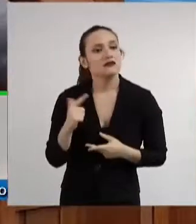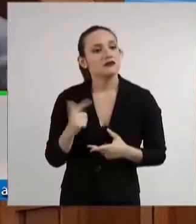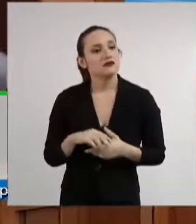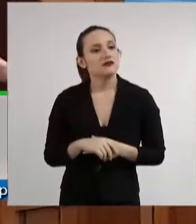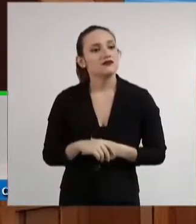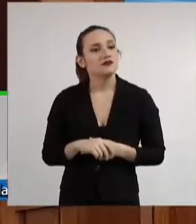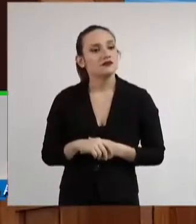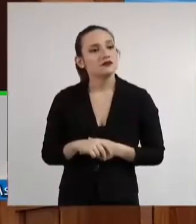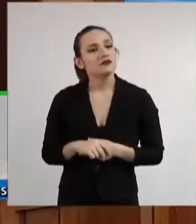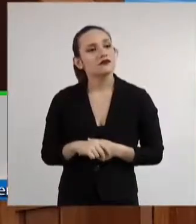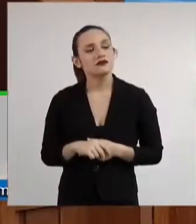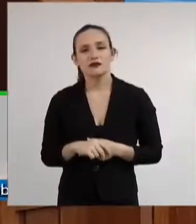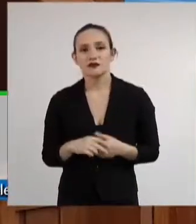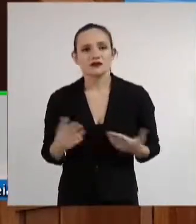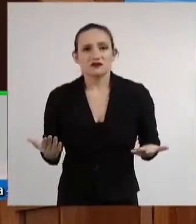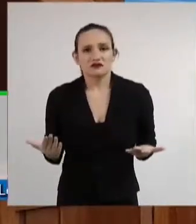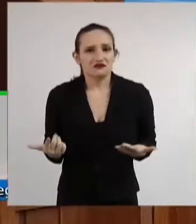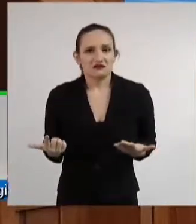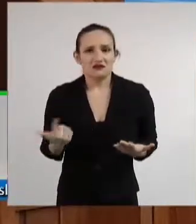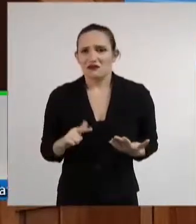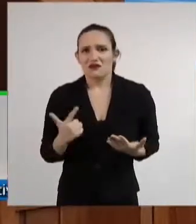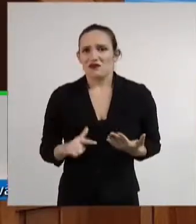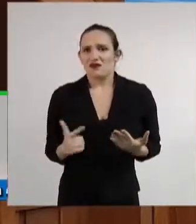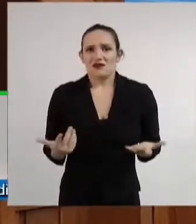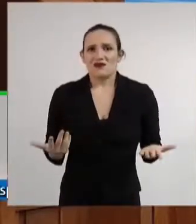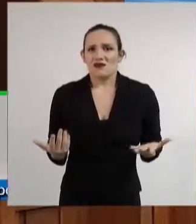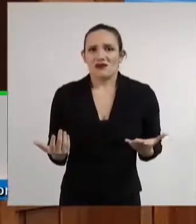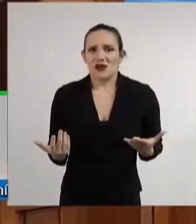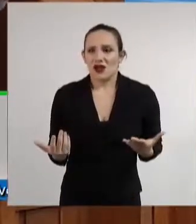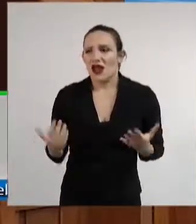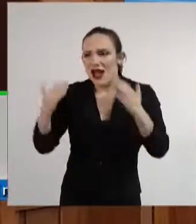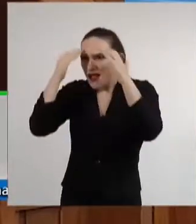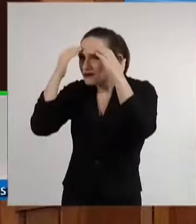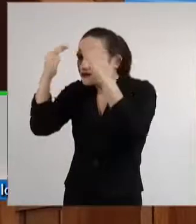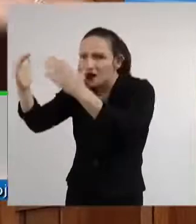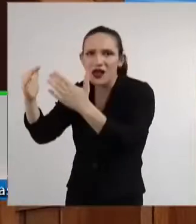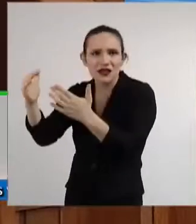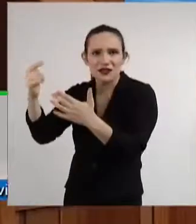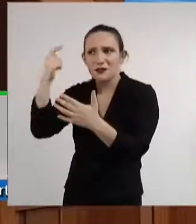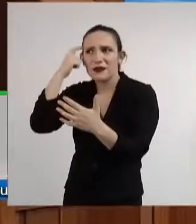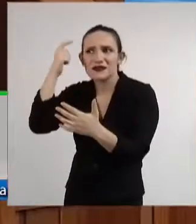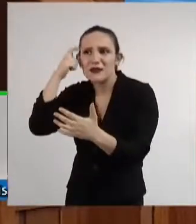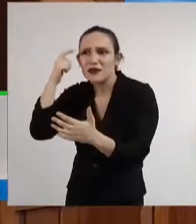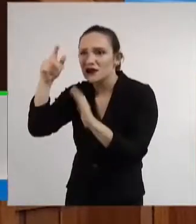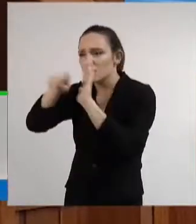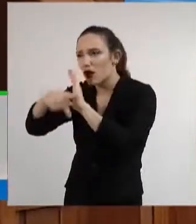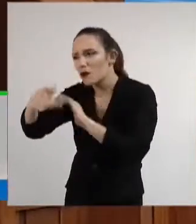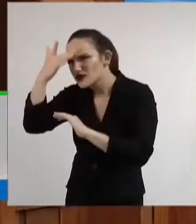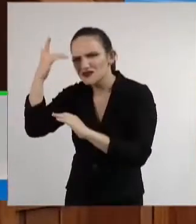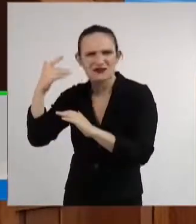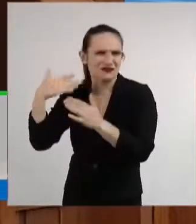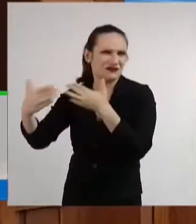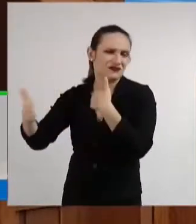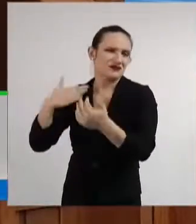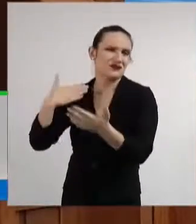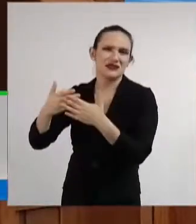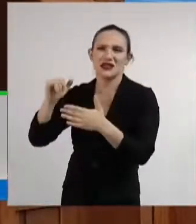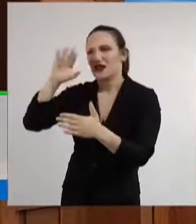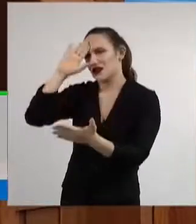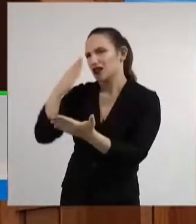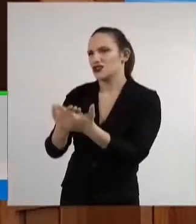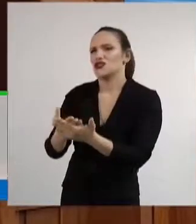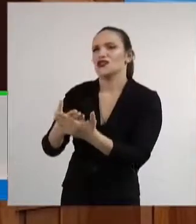Já considerei. Você não consegue respeitar a ideologia do cara, independente se é eclesiástica,